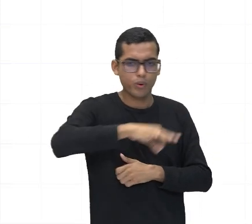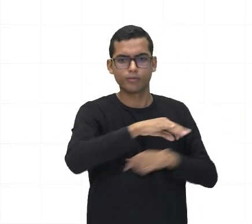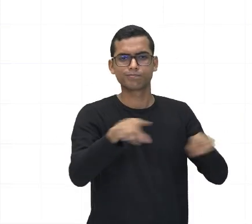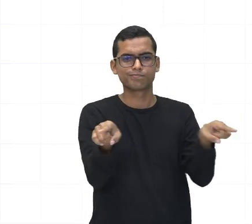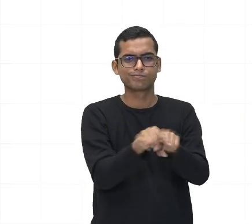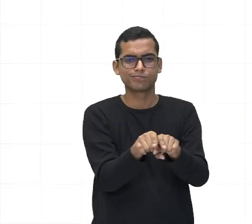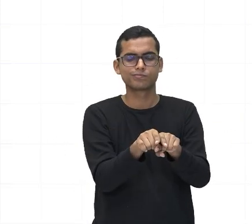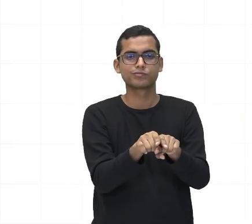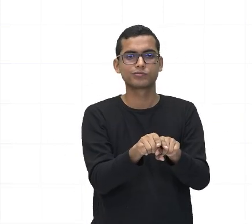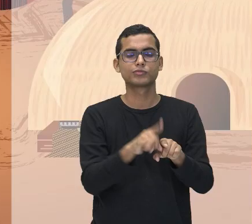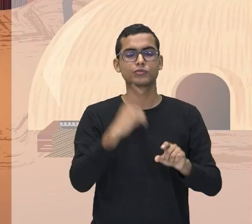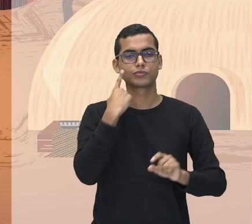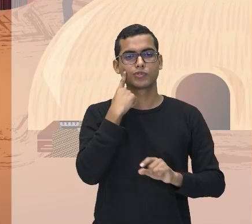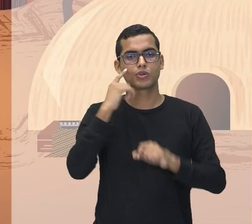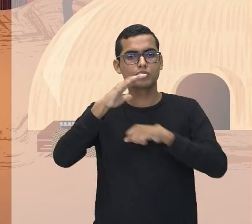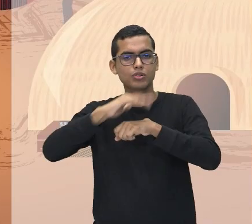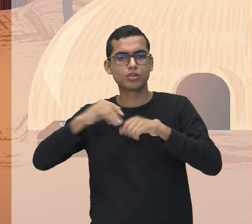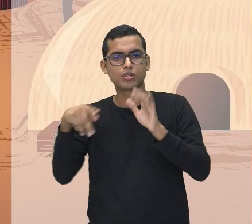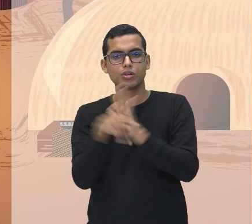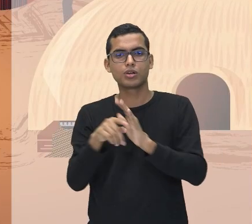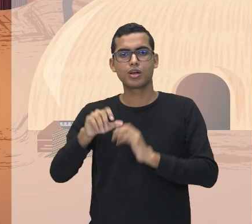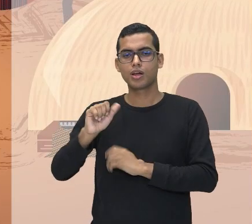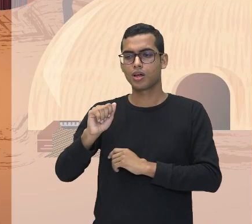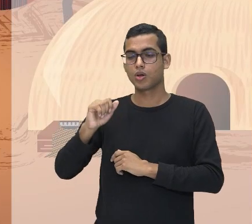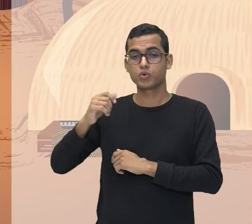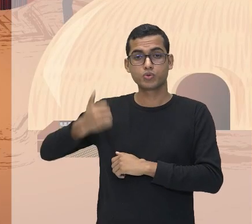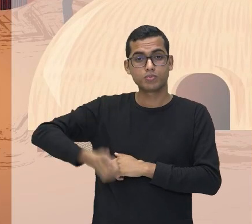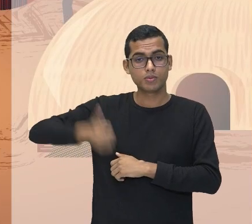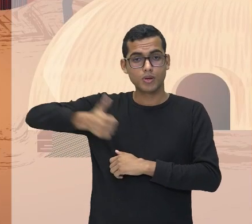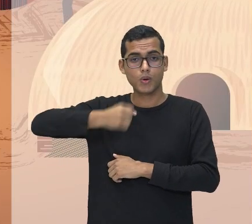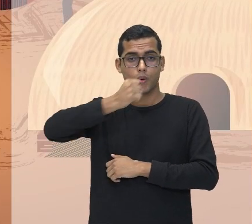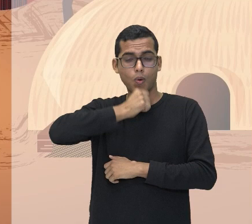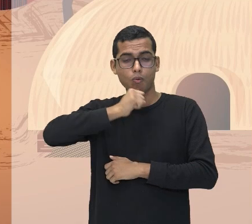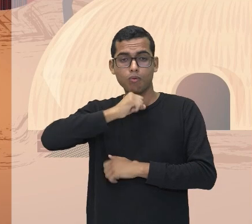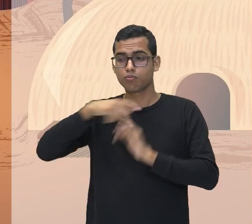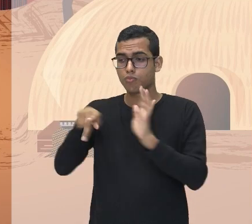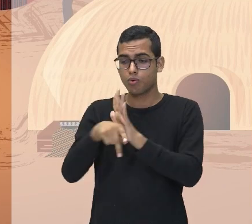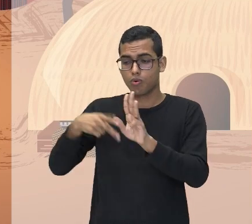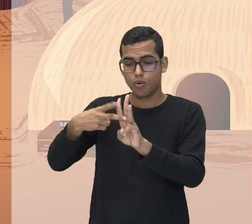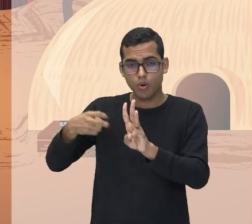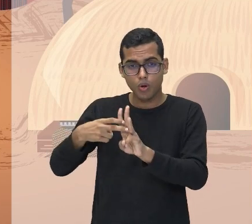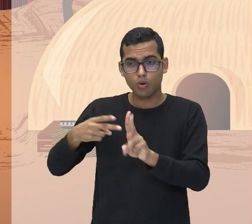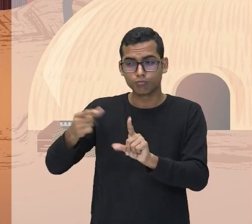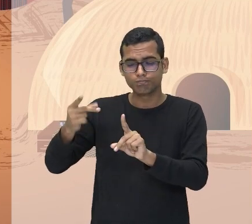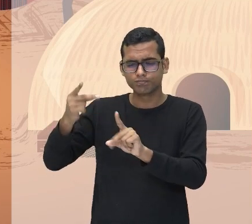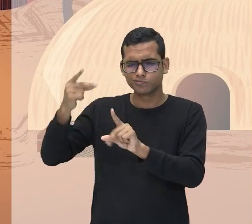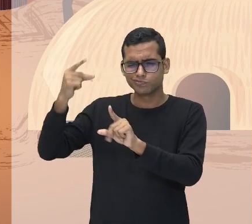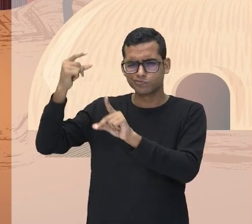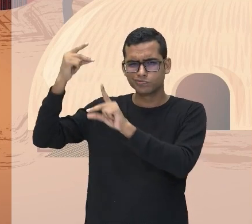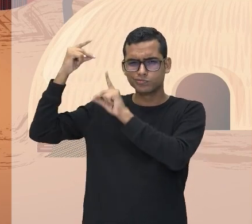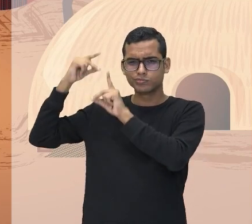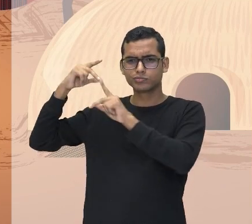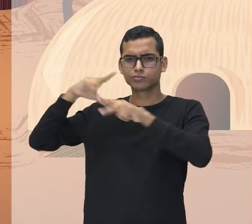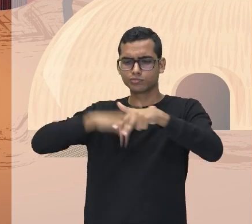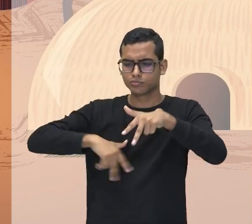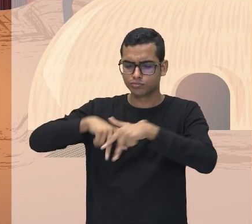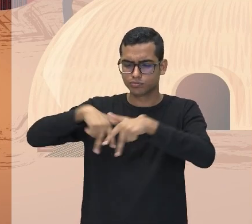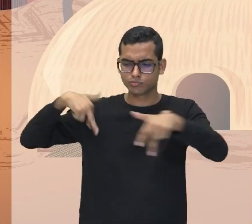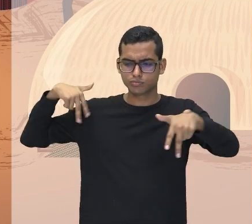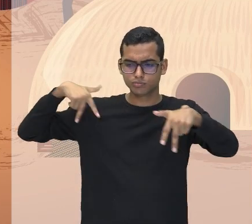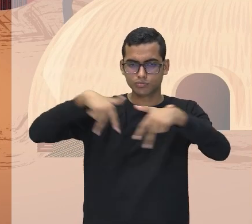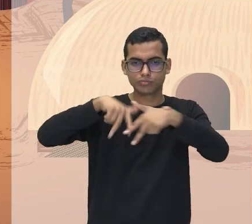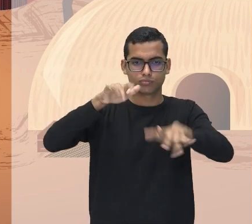os ancestrais, os primeiros indígenas, né? Olha aí que beleza, agora